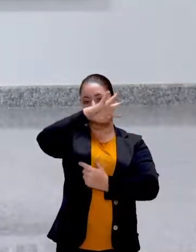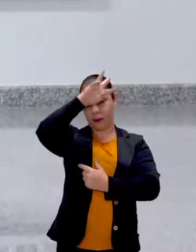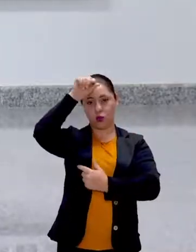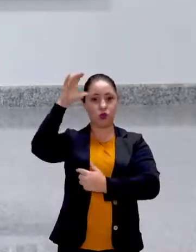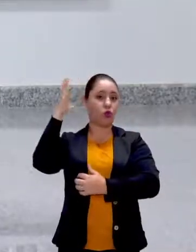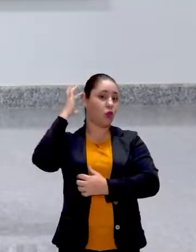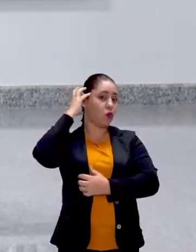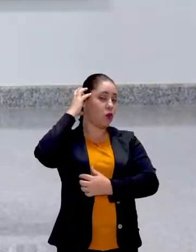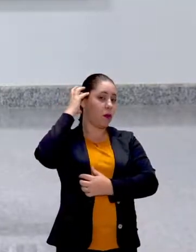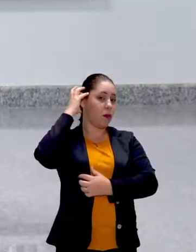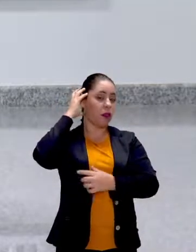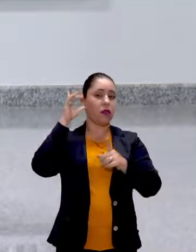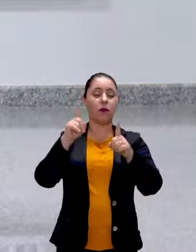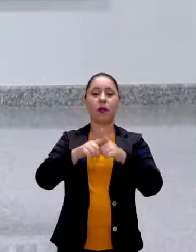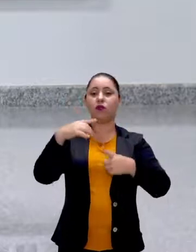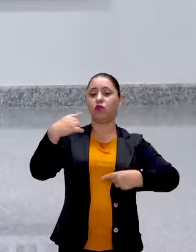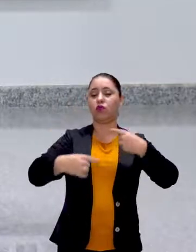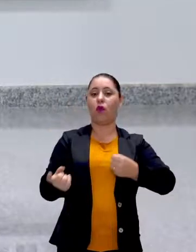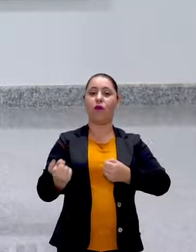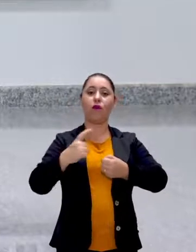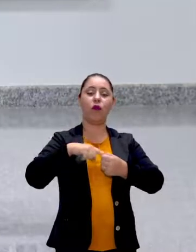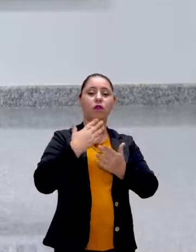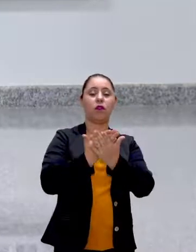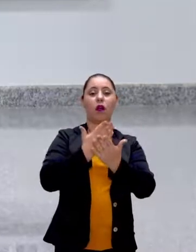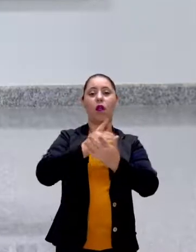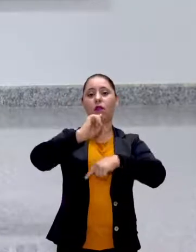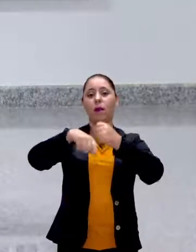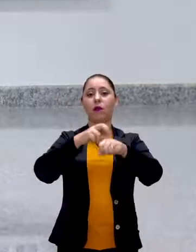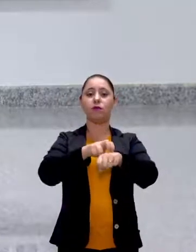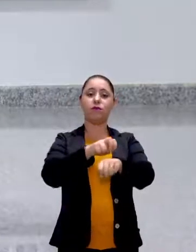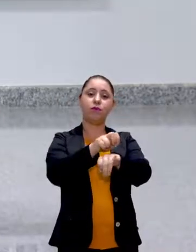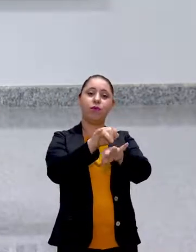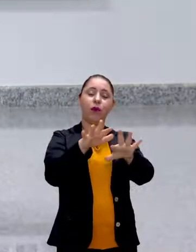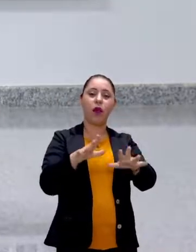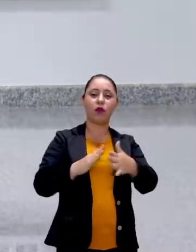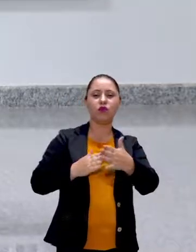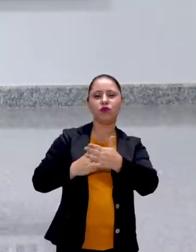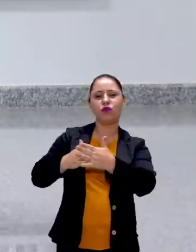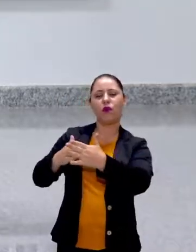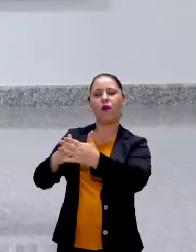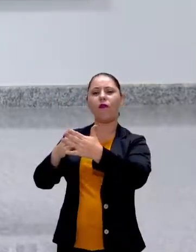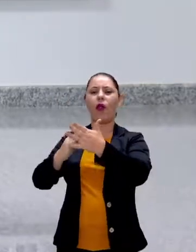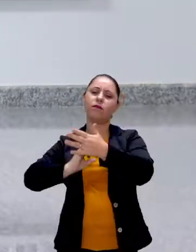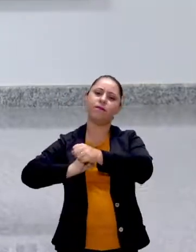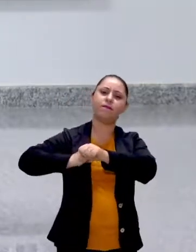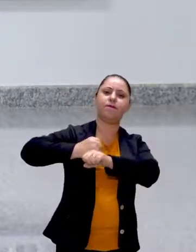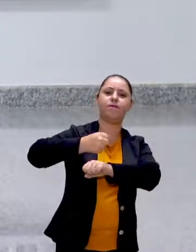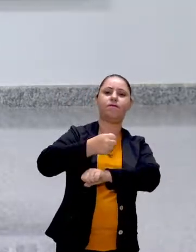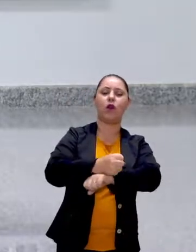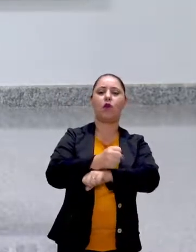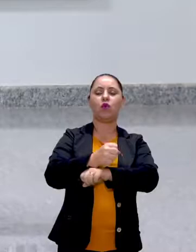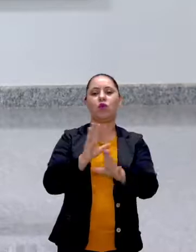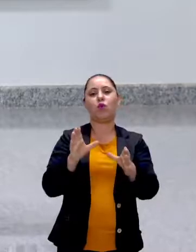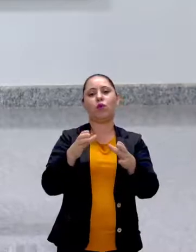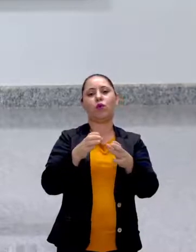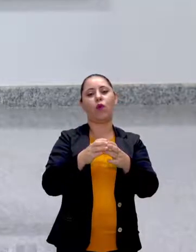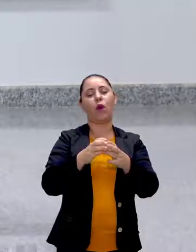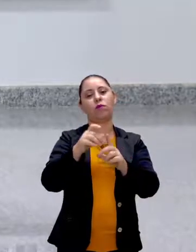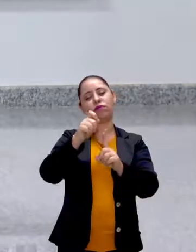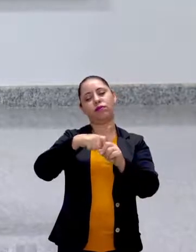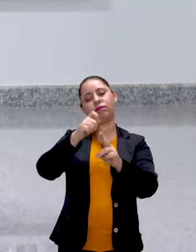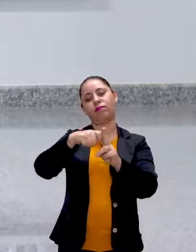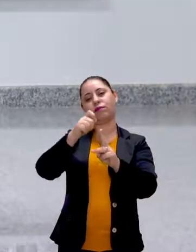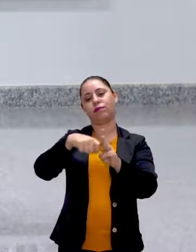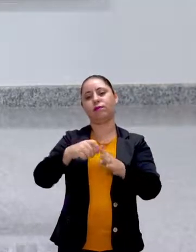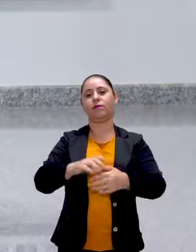Mato Grosso e Mato Grosso do Sul debateu o retorno às aulas no pós-pandemia e os desafios a serem enfrentados pelo setor